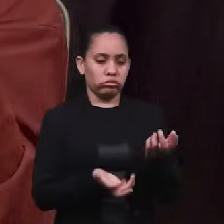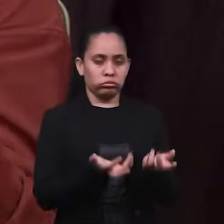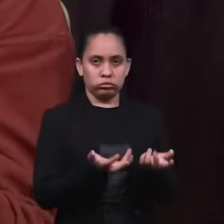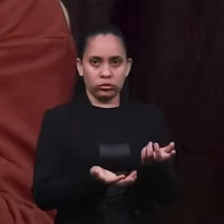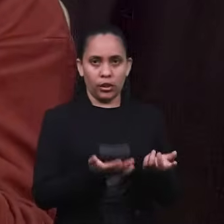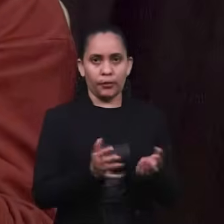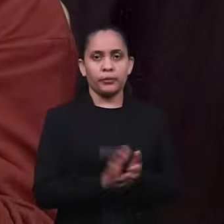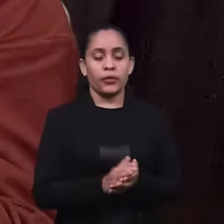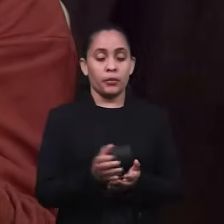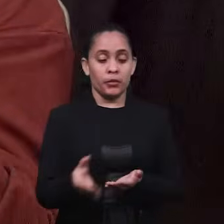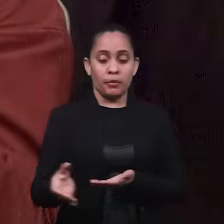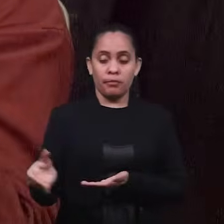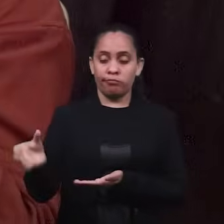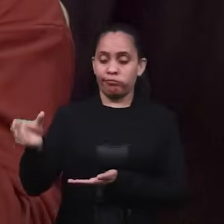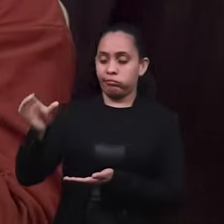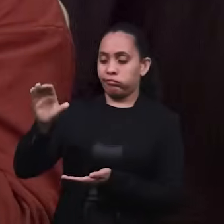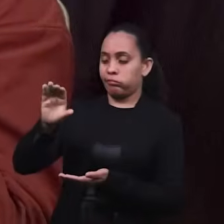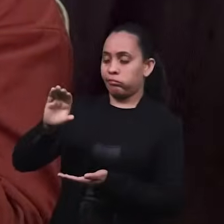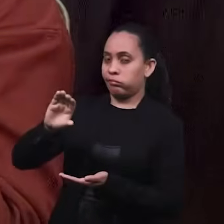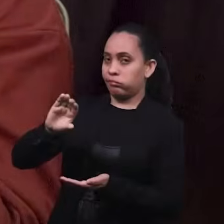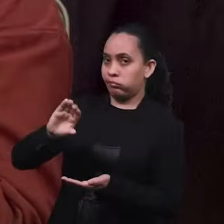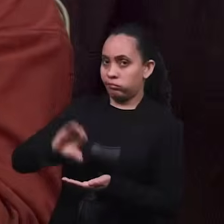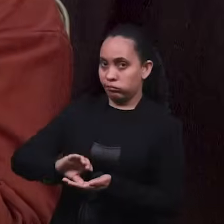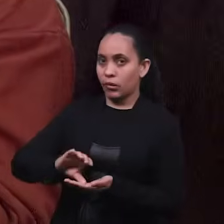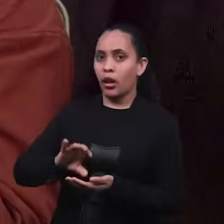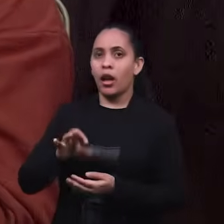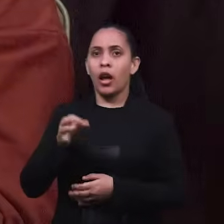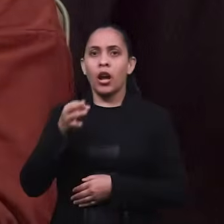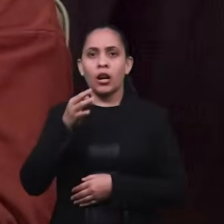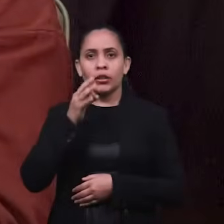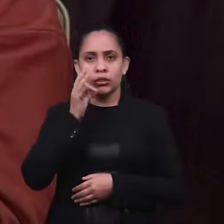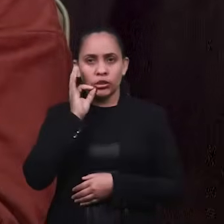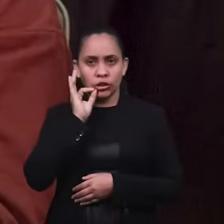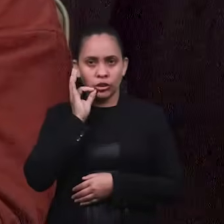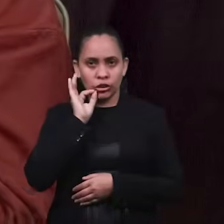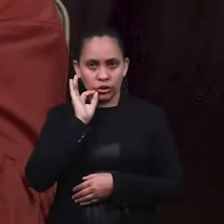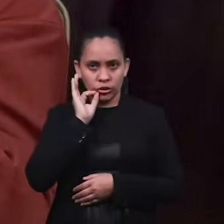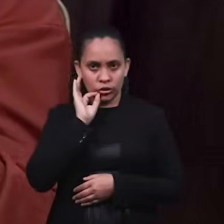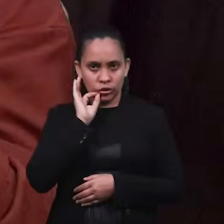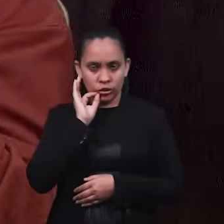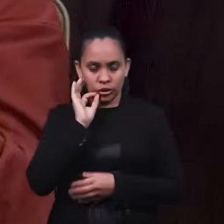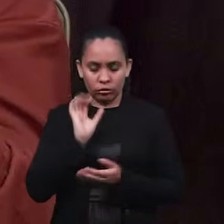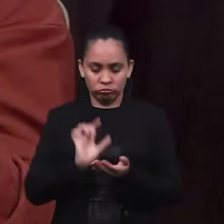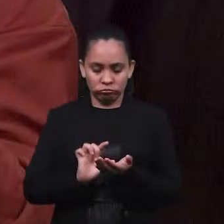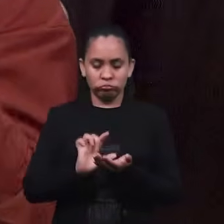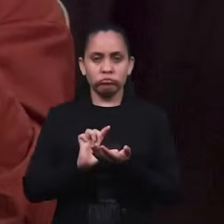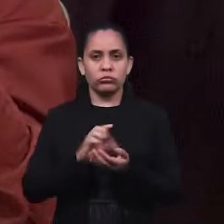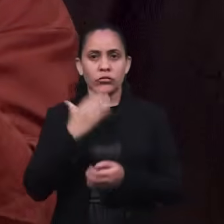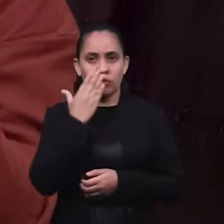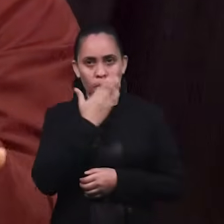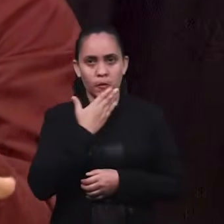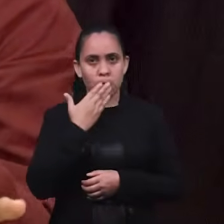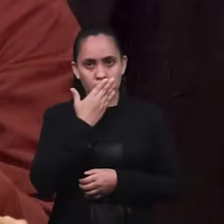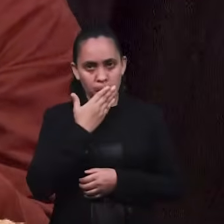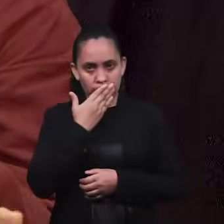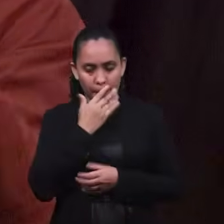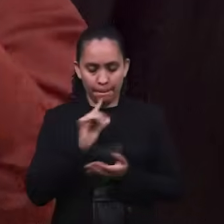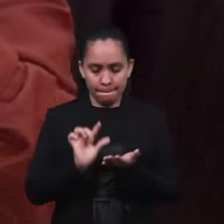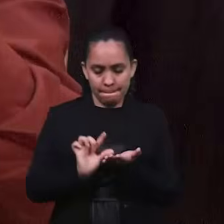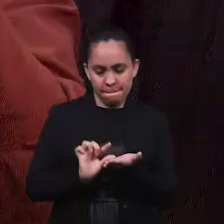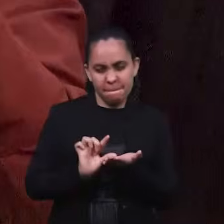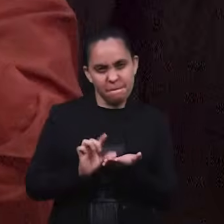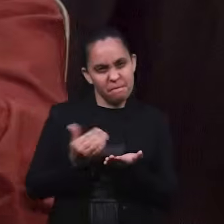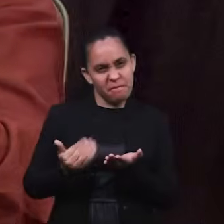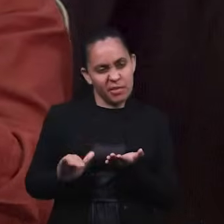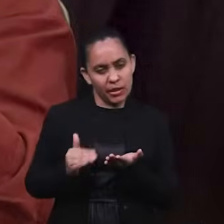Sim. Coa e coloca mais ou menos uma xícara, meia xícara de açúcar ali. Mas para isso acontecer, você tem que deixar ele ficar morno para